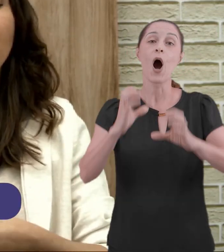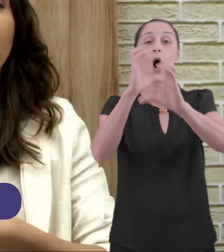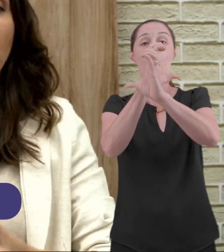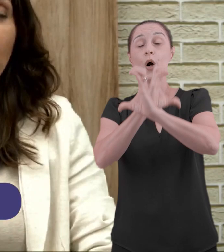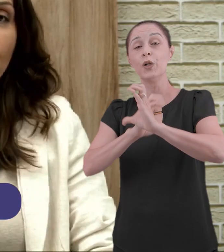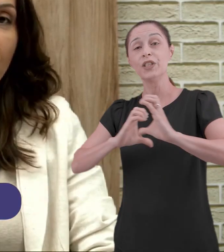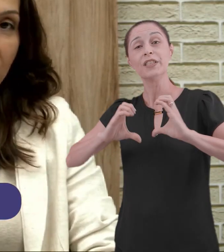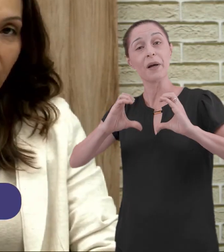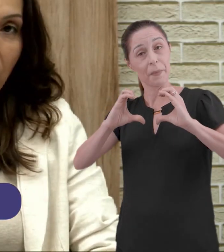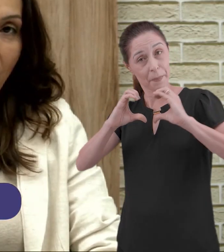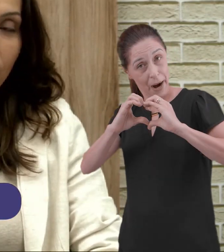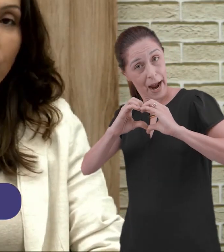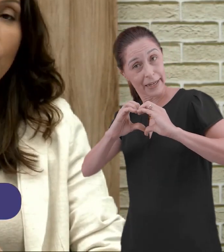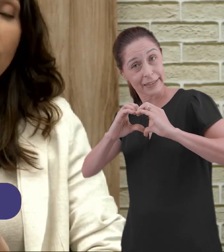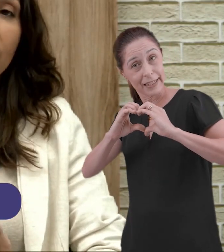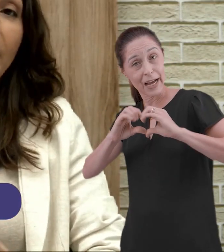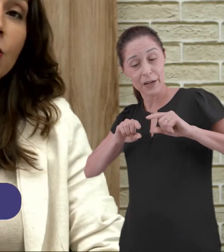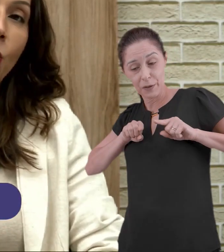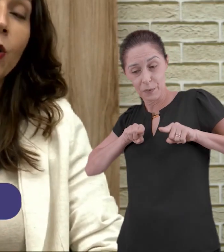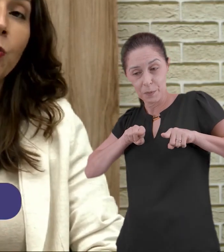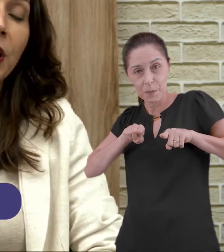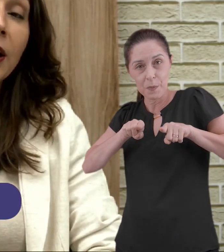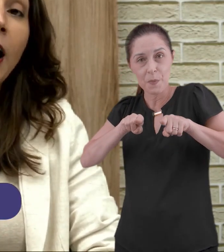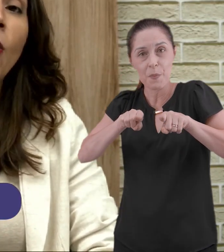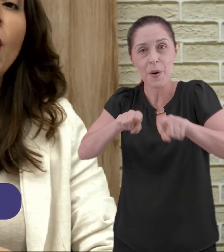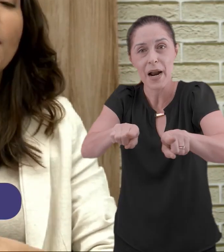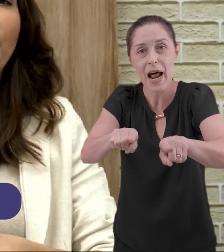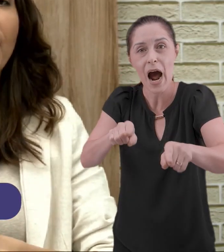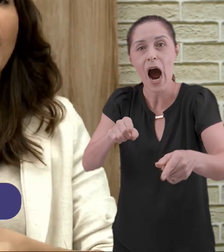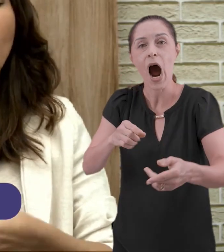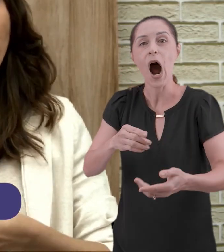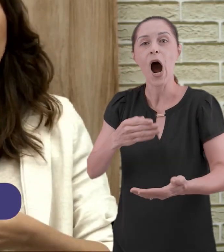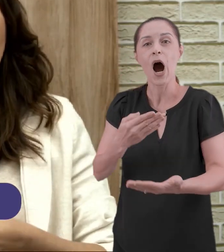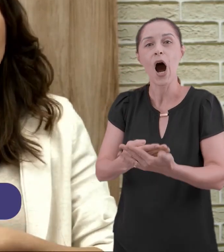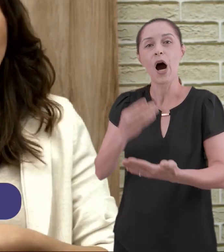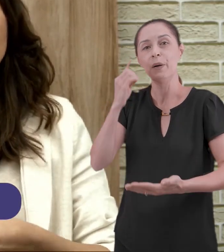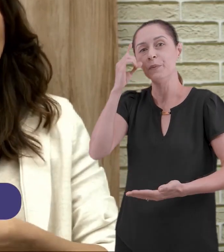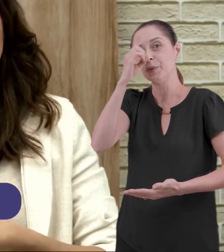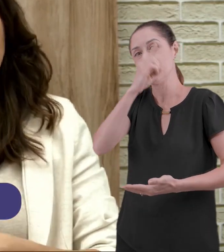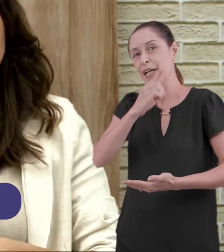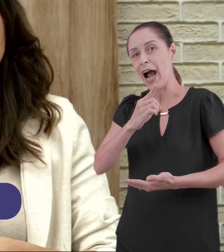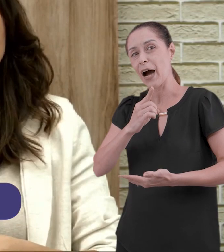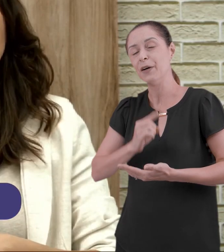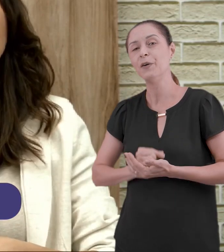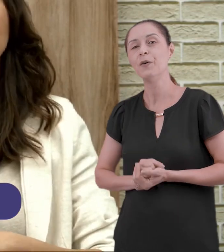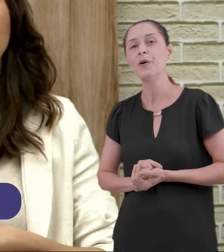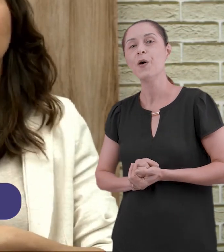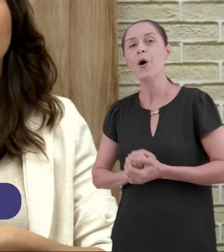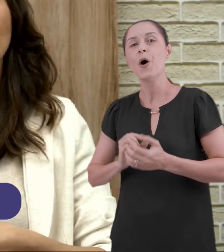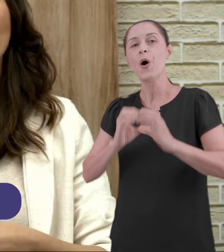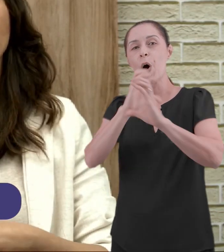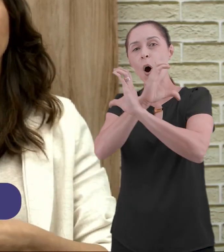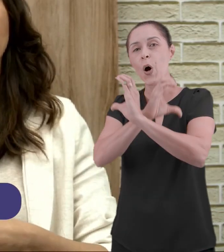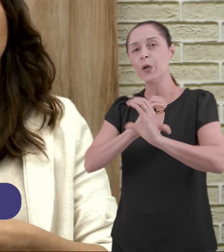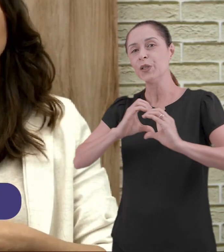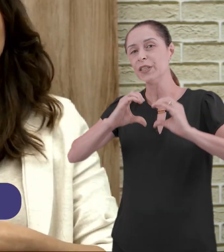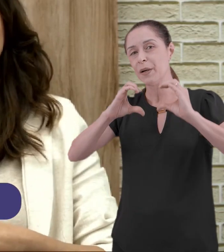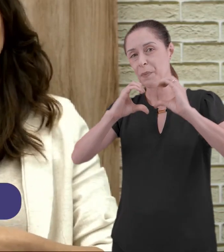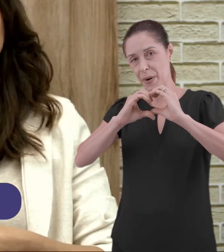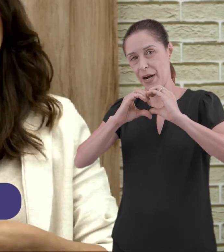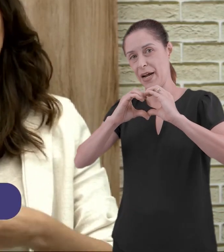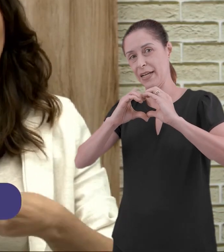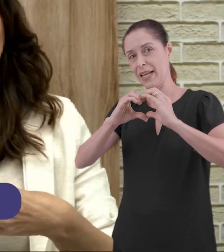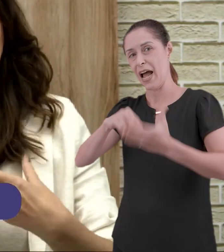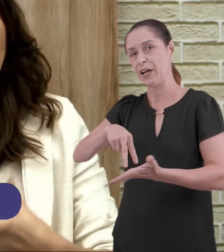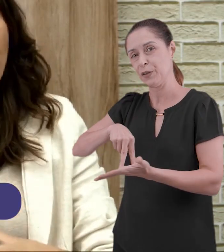surgiu paralelamente a esse trabalho da escola dominical para apoiar as famílias, né, dar,